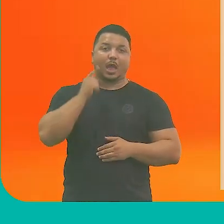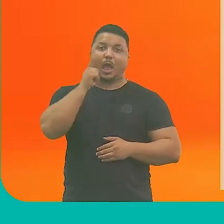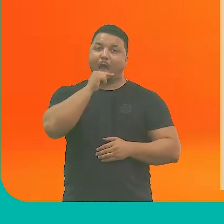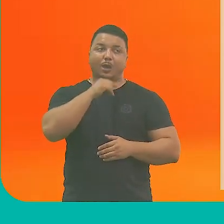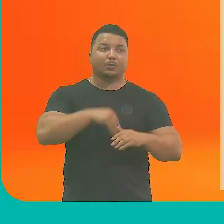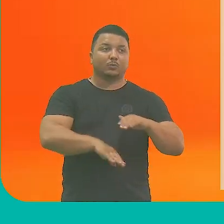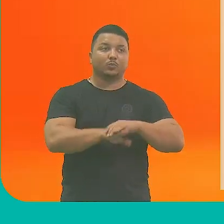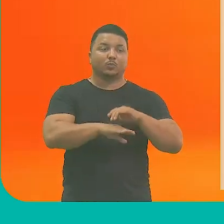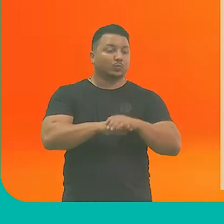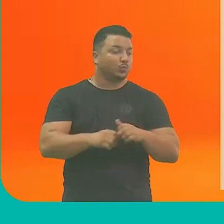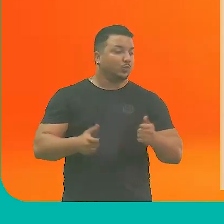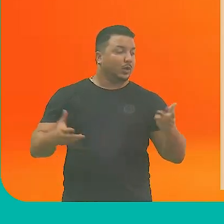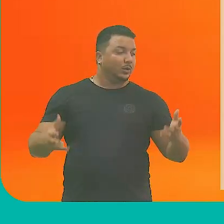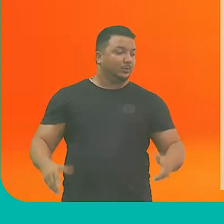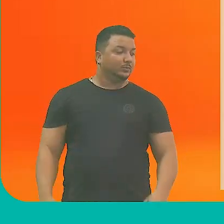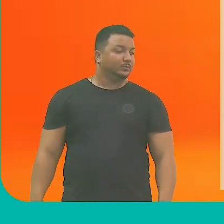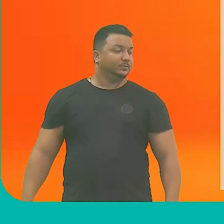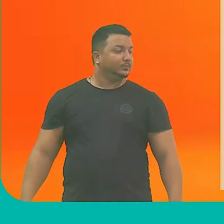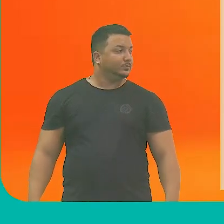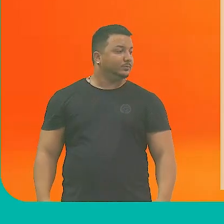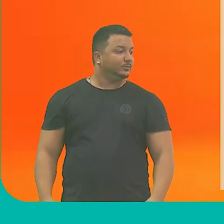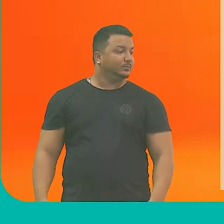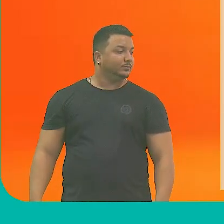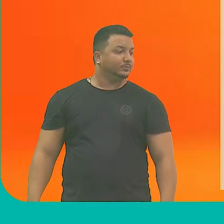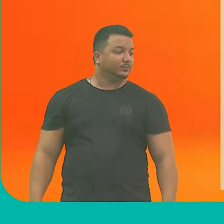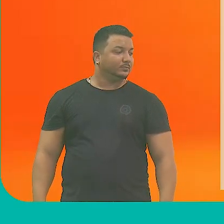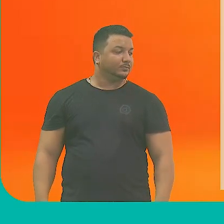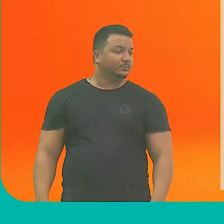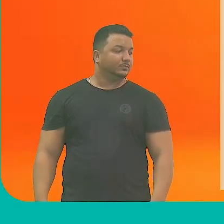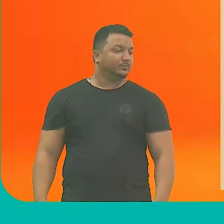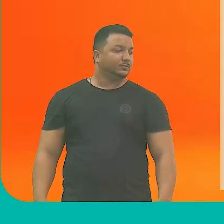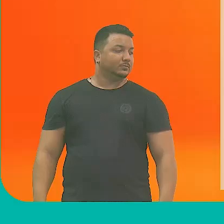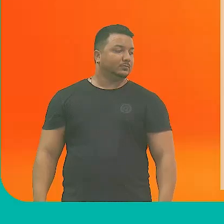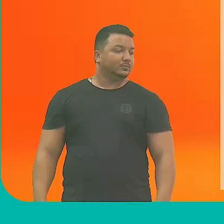Acumulada. Ok? E aí?